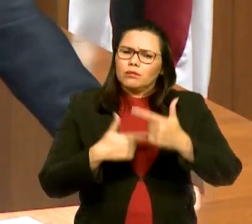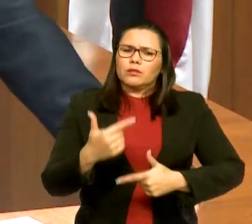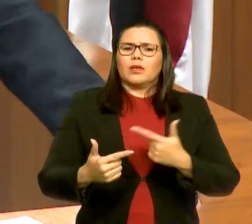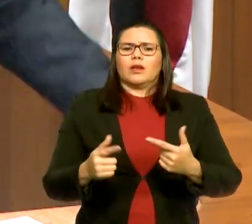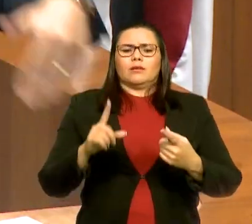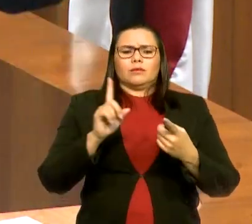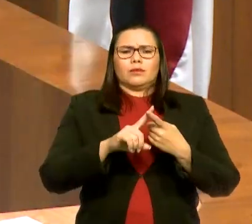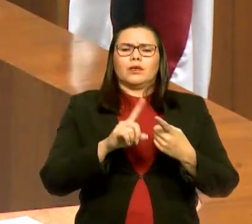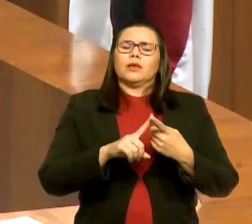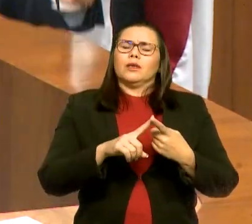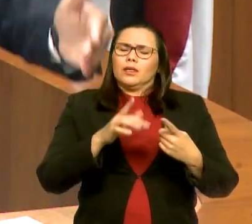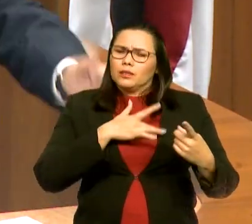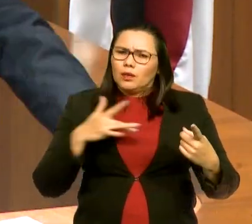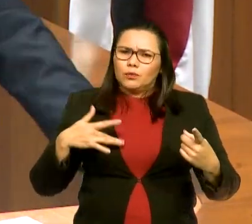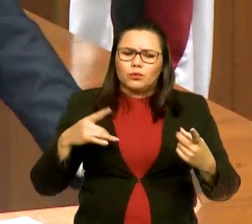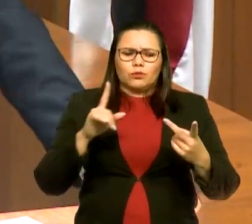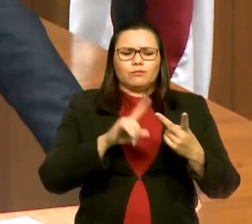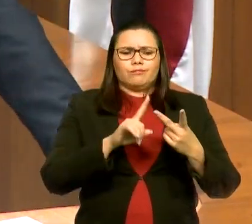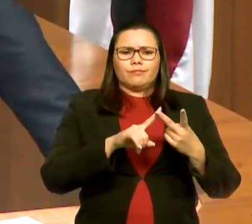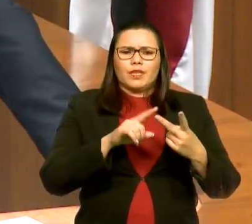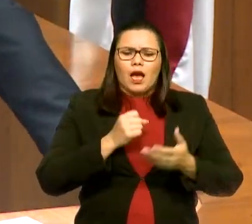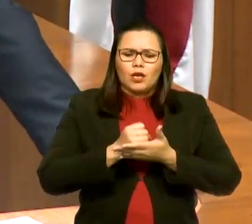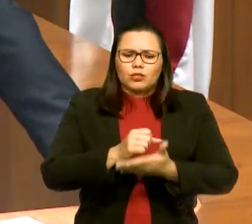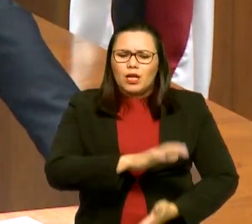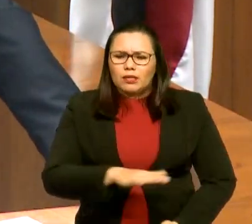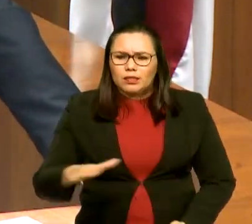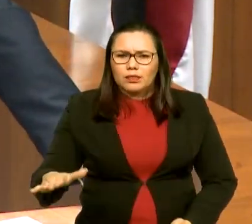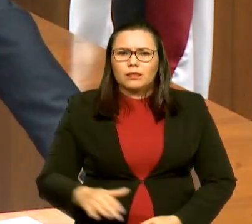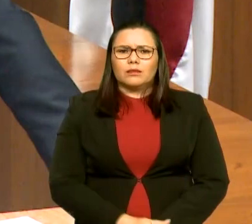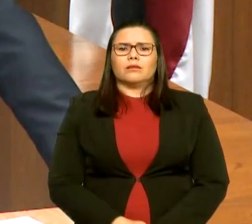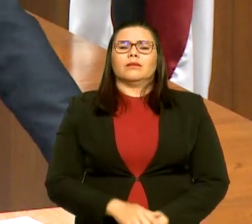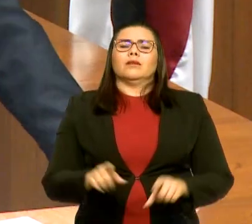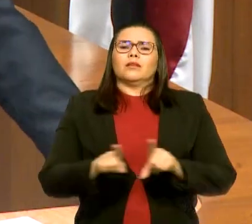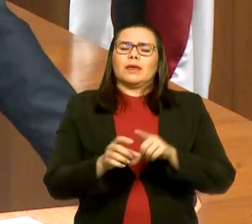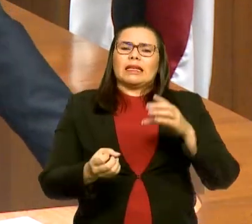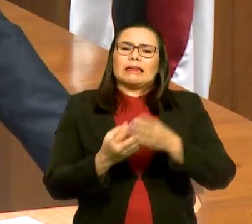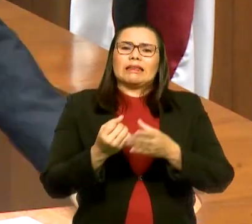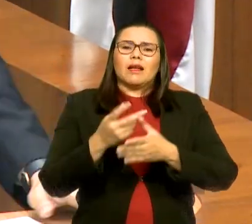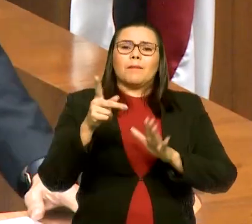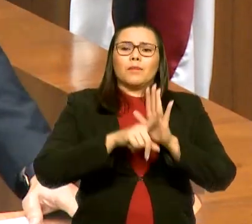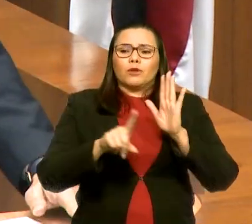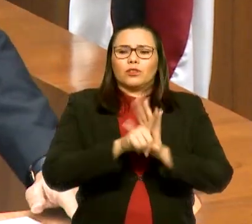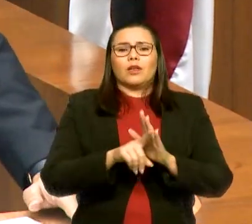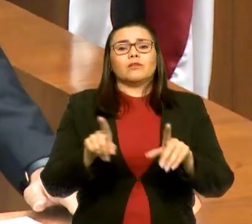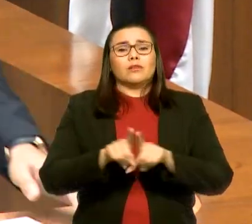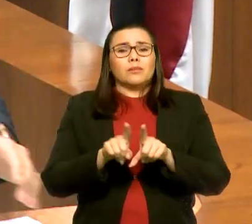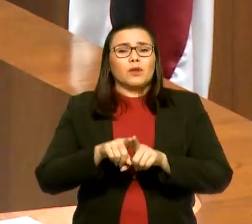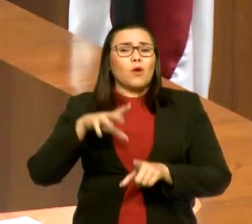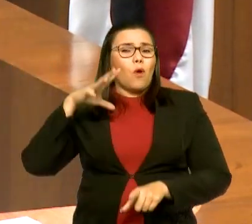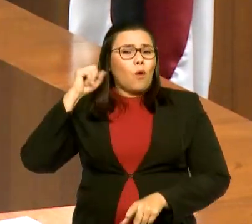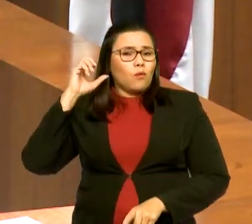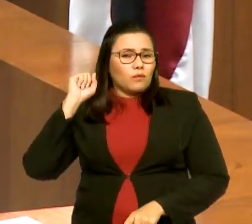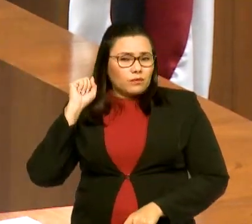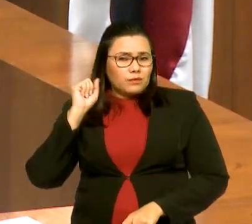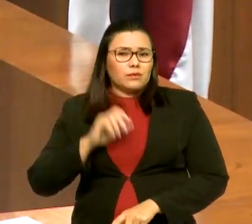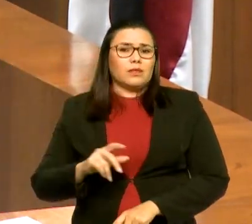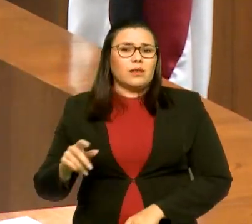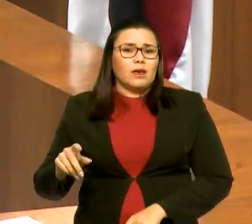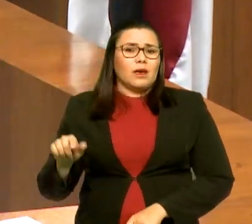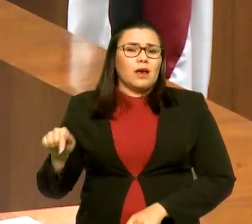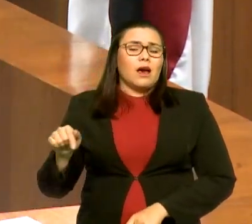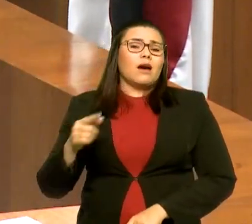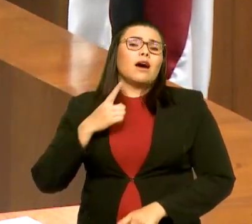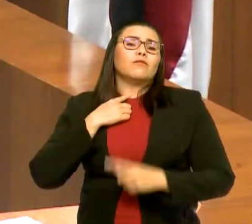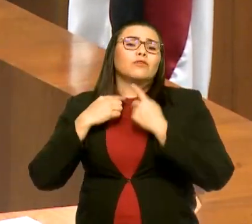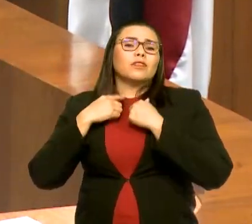primeira infância, com já projetos protocolados, vai ser escutar, sobretudo, diminuir as distâncias. E aqui,